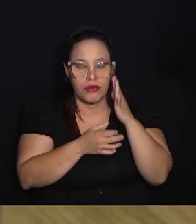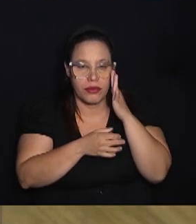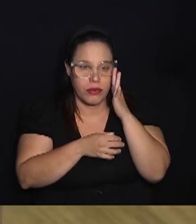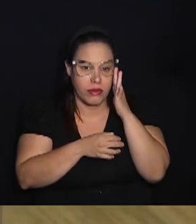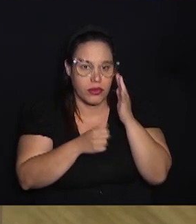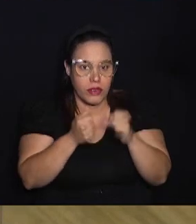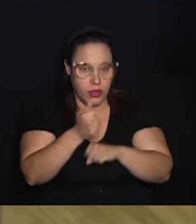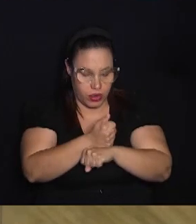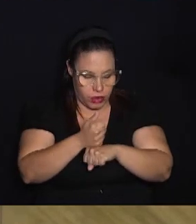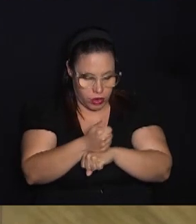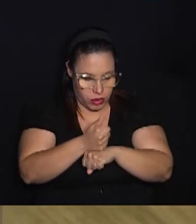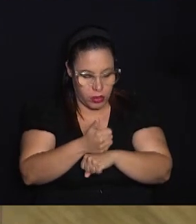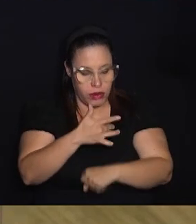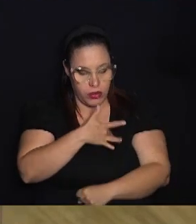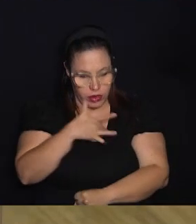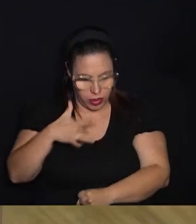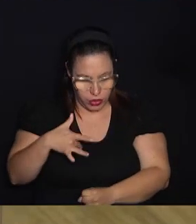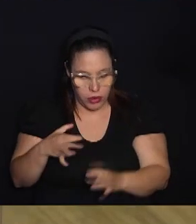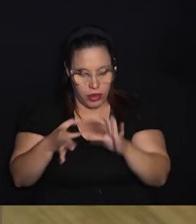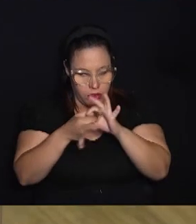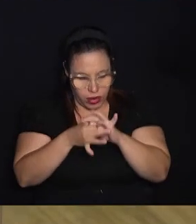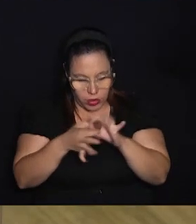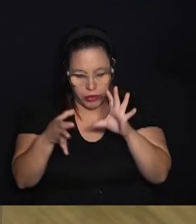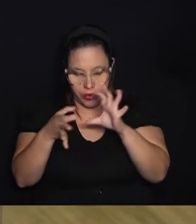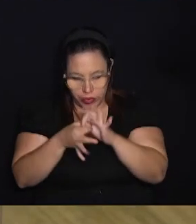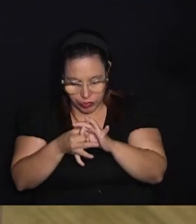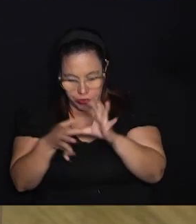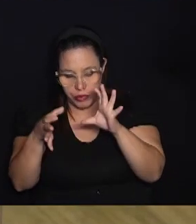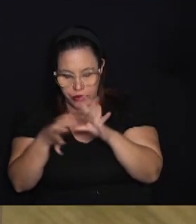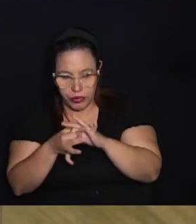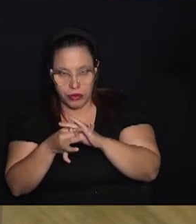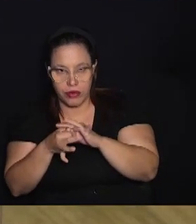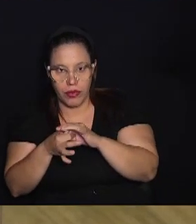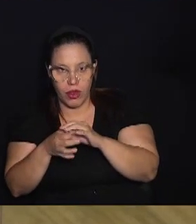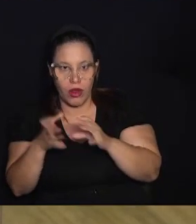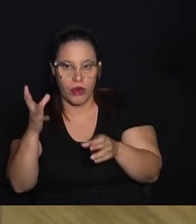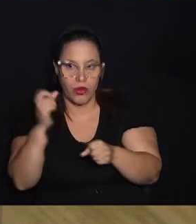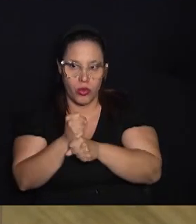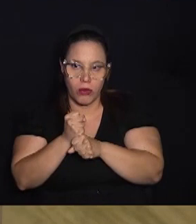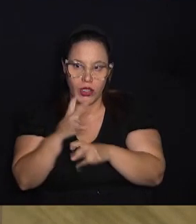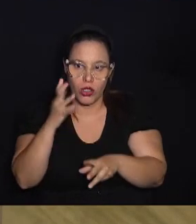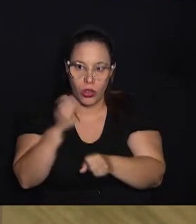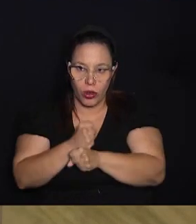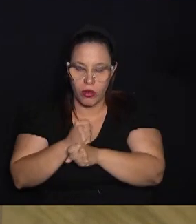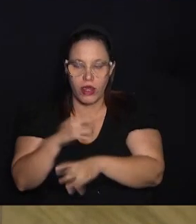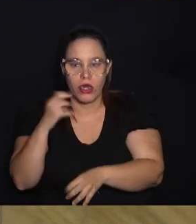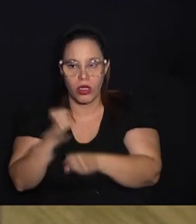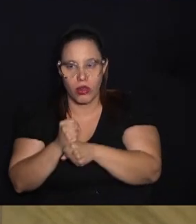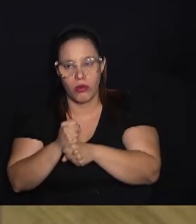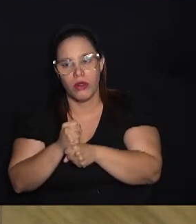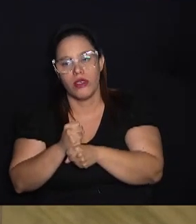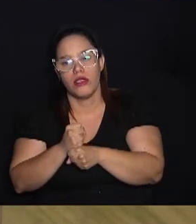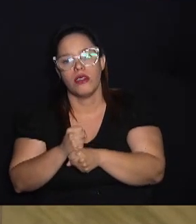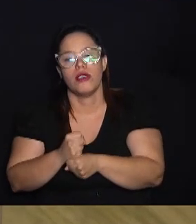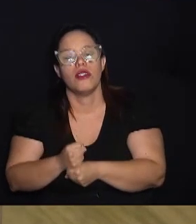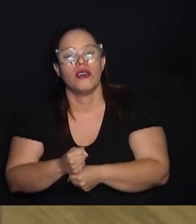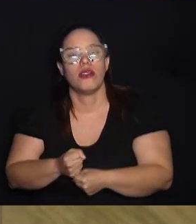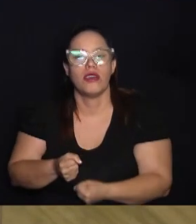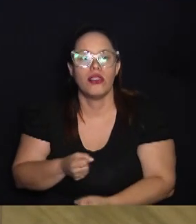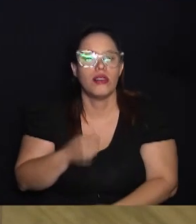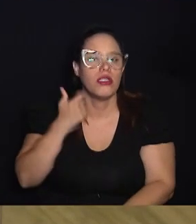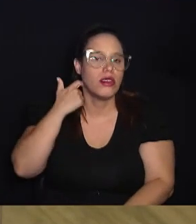e se integrando e E ajudando na verdade isso trab melhora aí muito né na questão aí